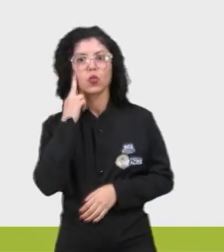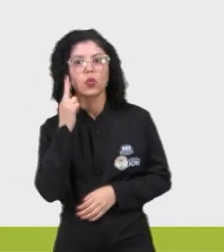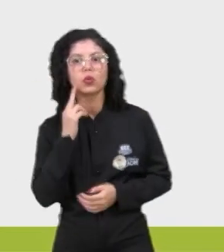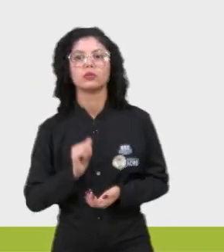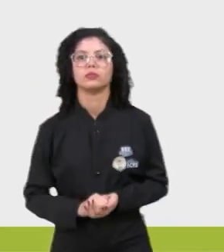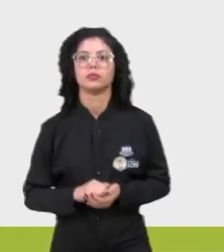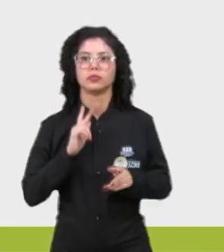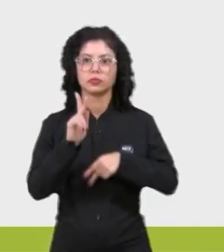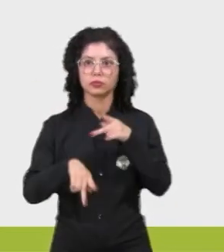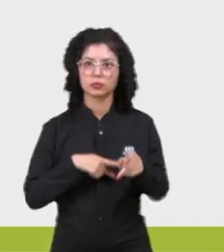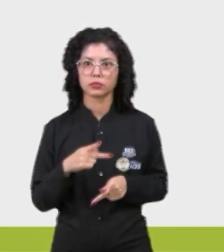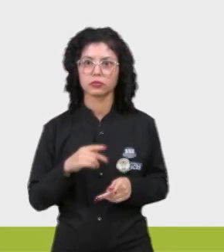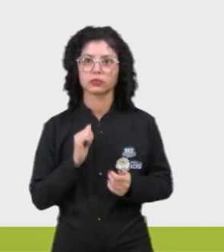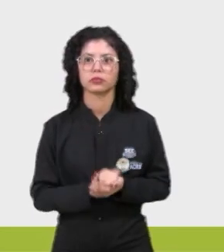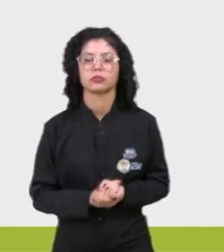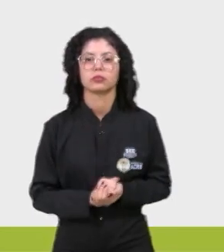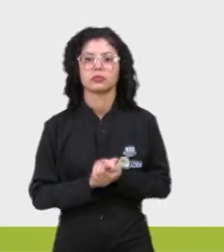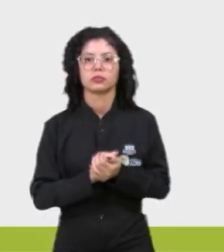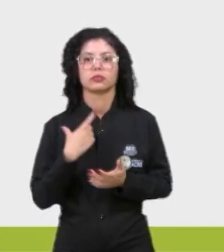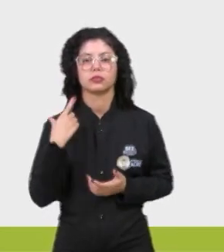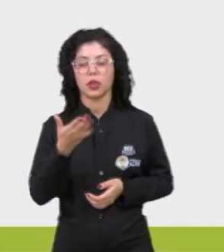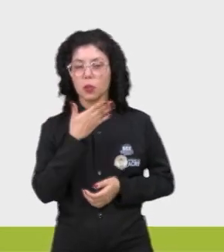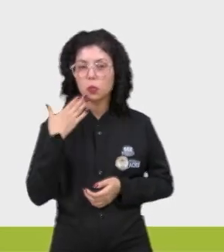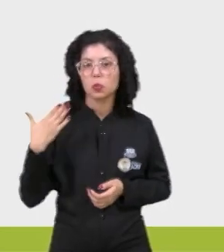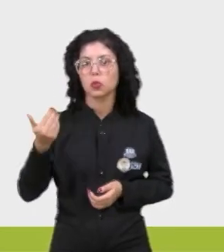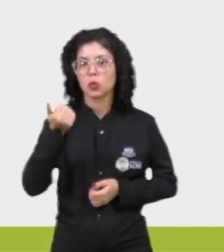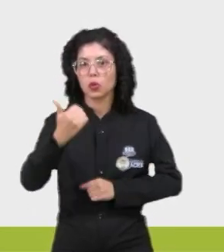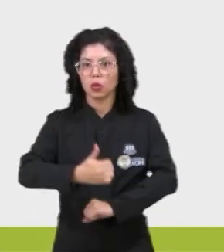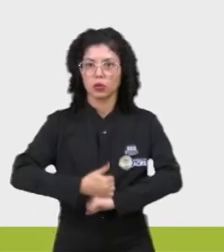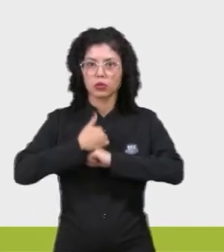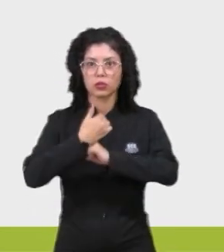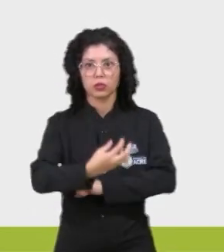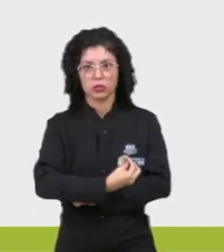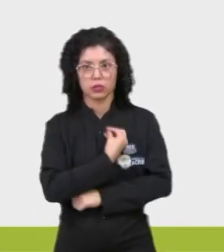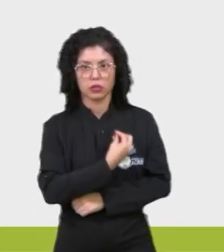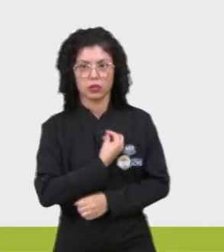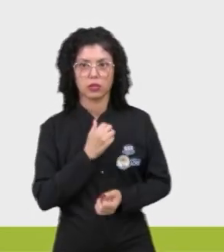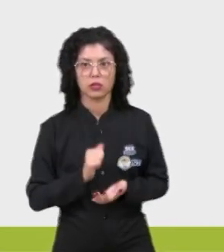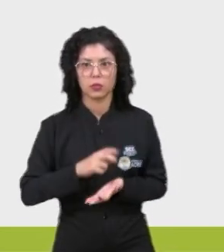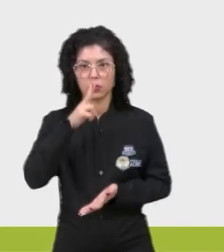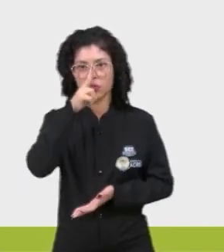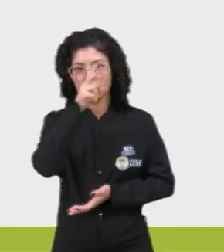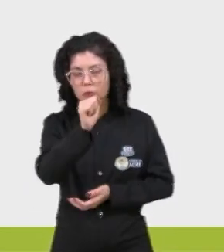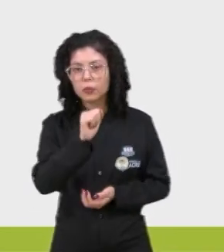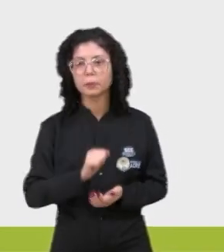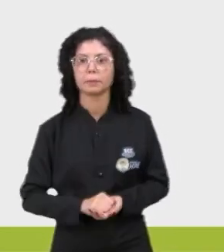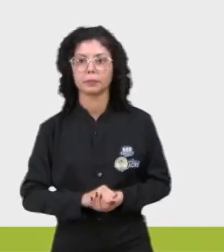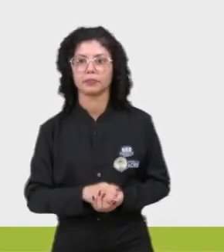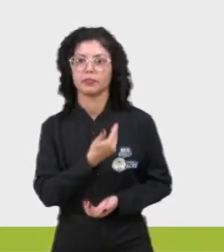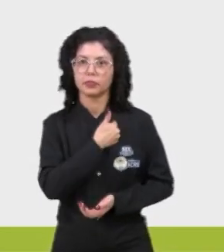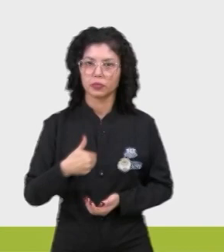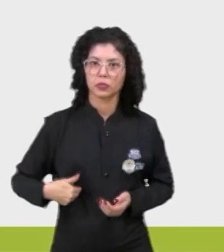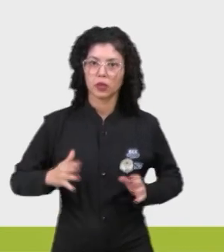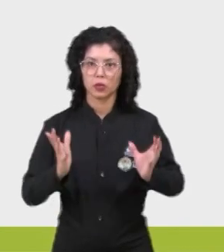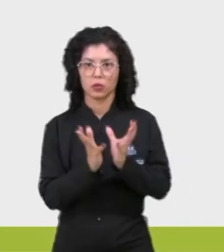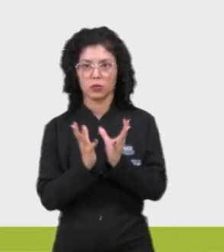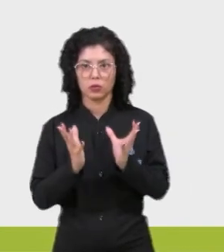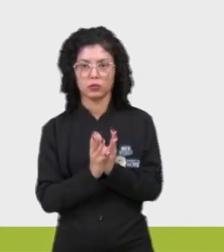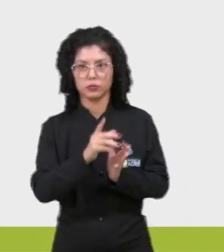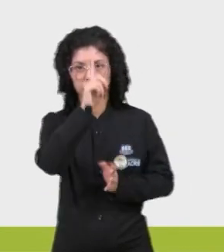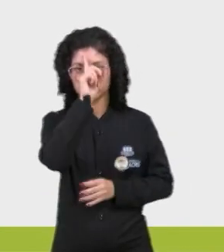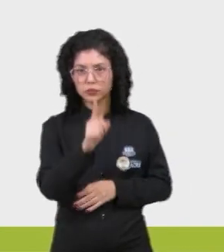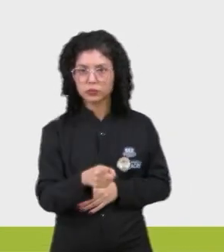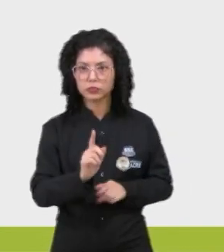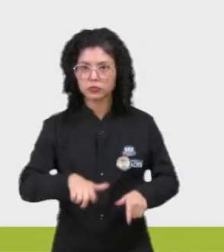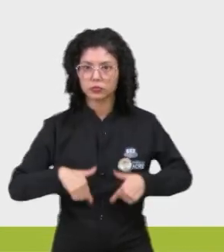do povo e essencial à sadia qualidade de vida, impondo-se ao poder público e à coletividade o dever